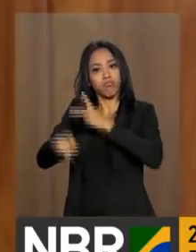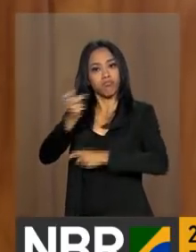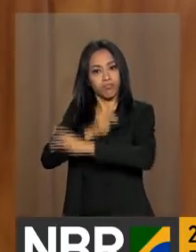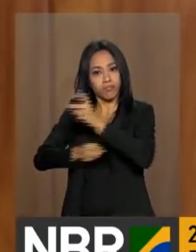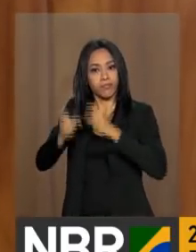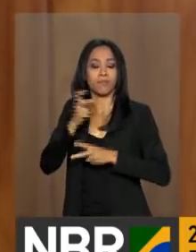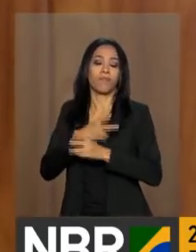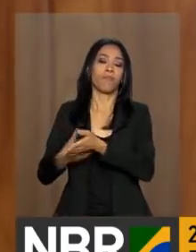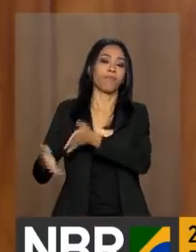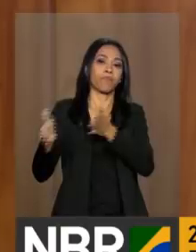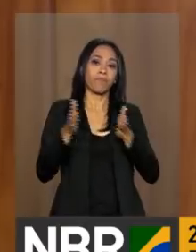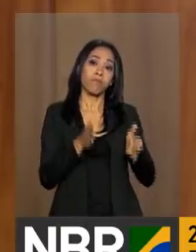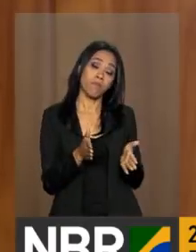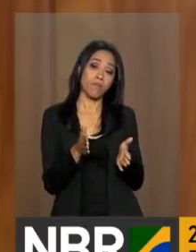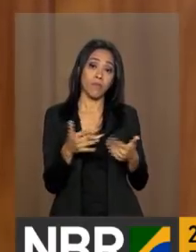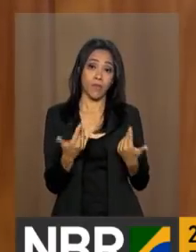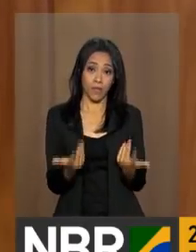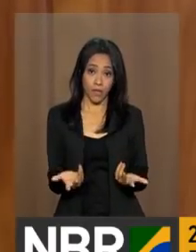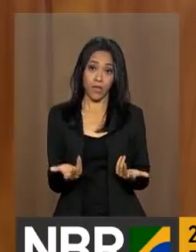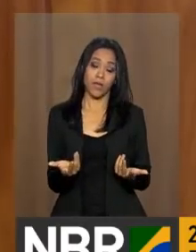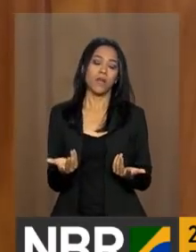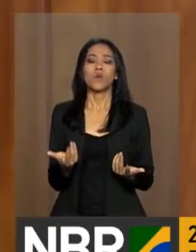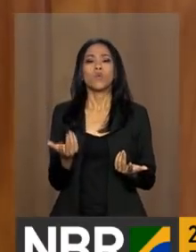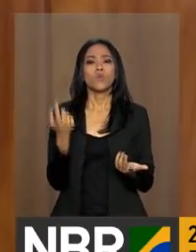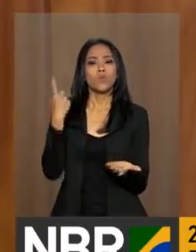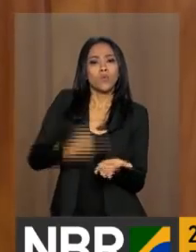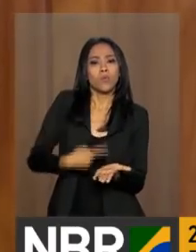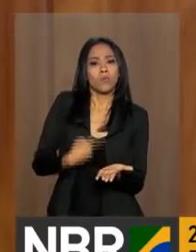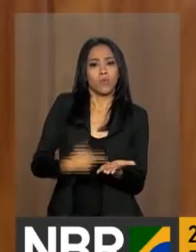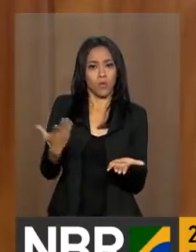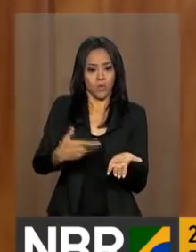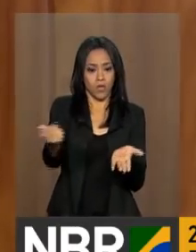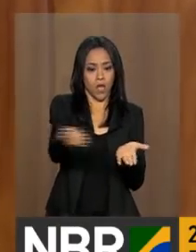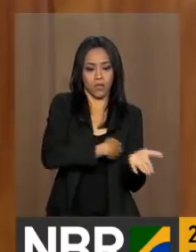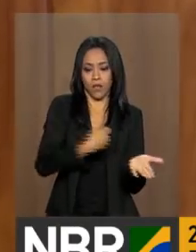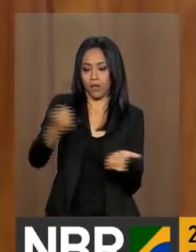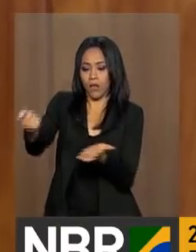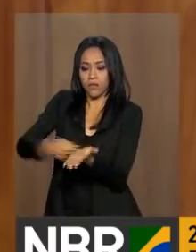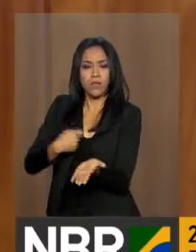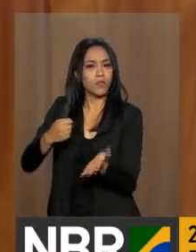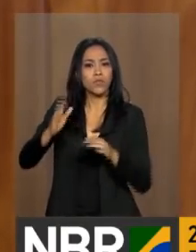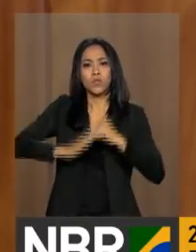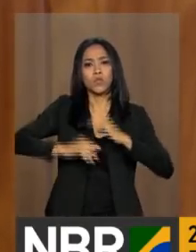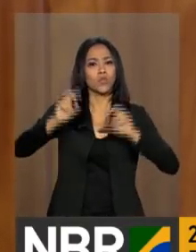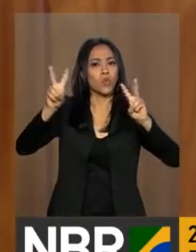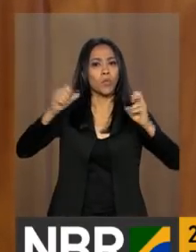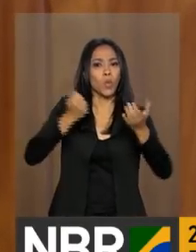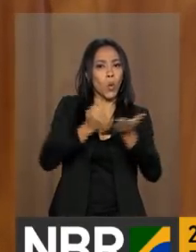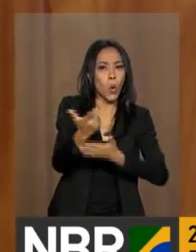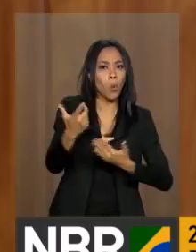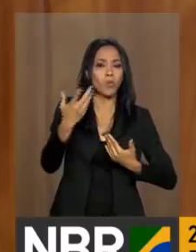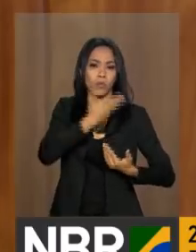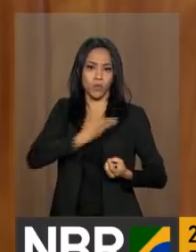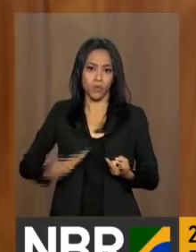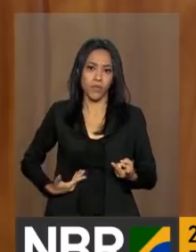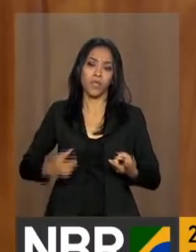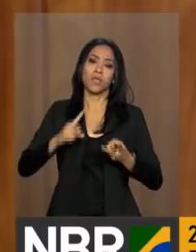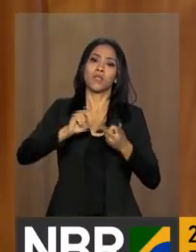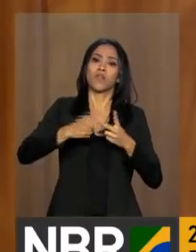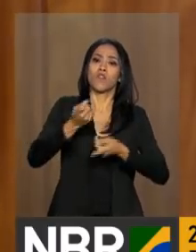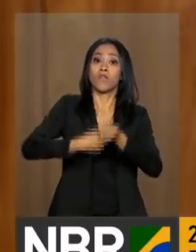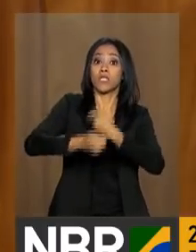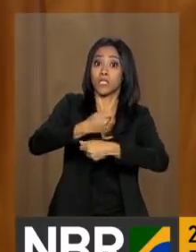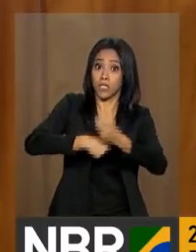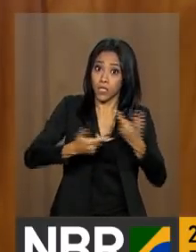regional. E, aliás, os acordos hoje assinados sobre compras públicas e serviços financeiros, o que